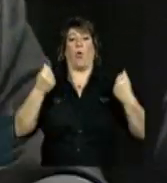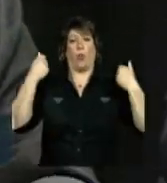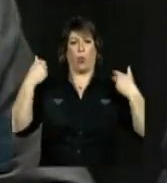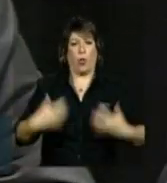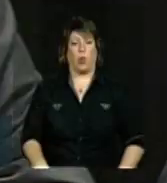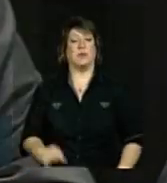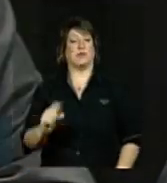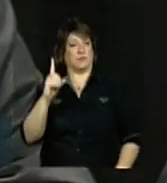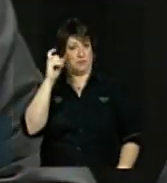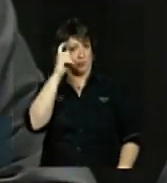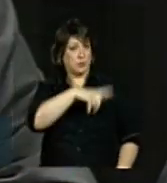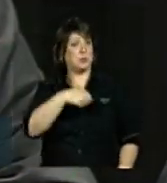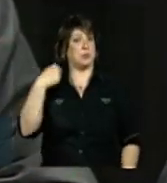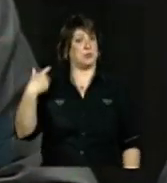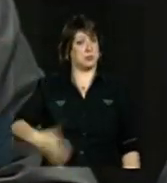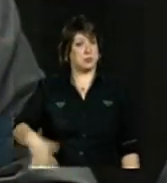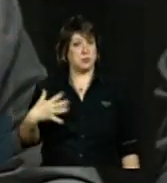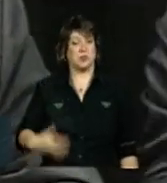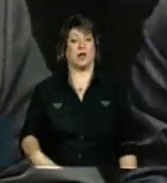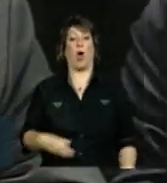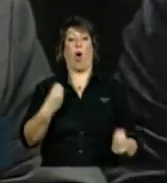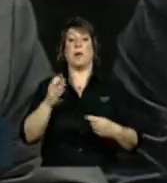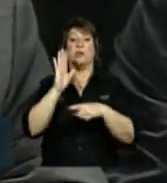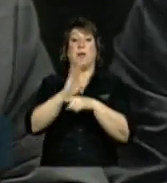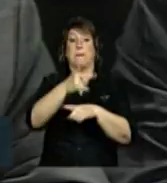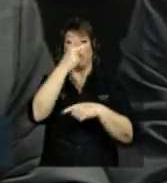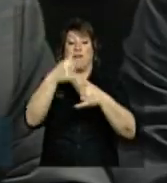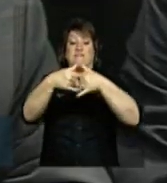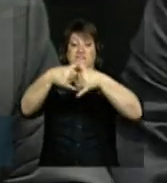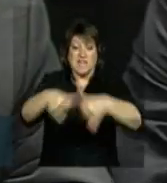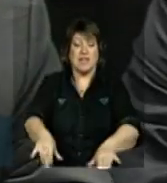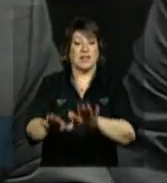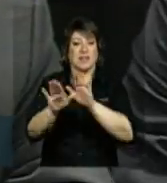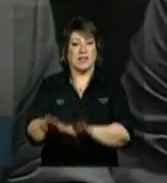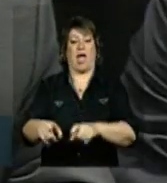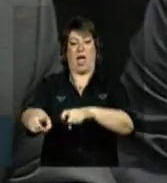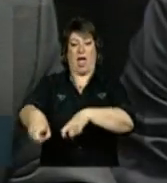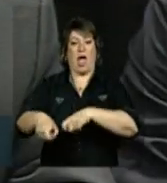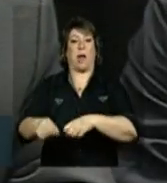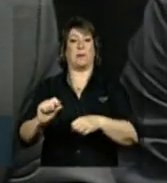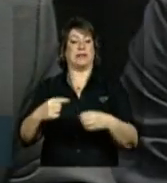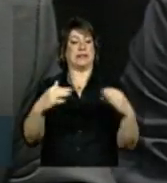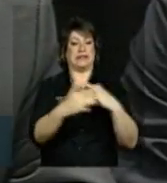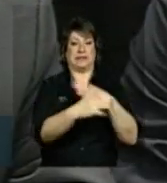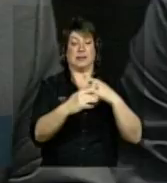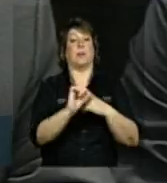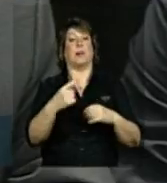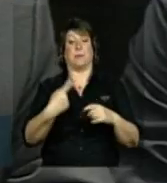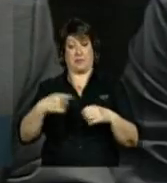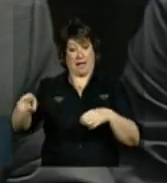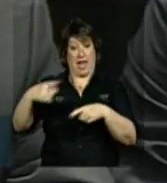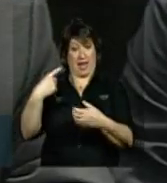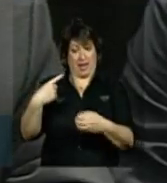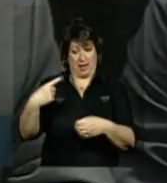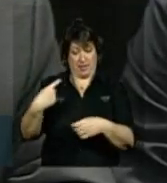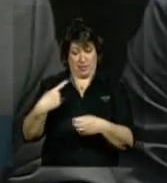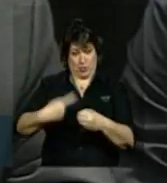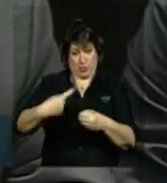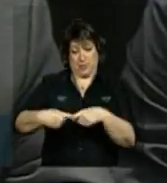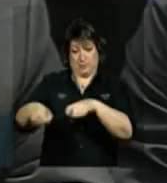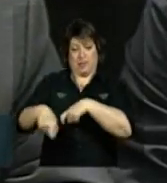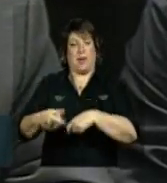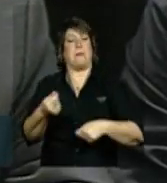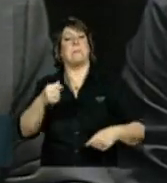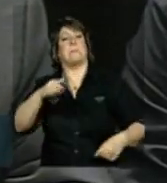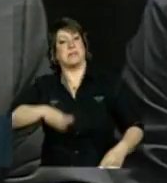poder fixar uma pessoa no campo e uma pessoa na cidade. A gente sabe que o custo é muito menor no campo. E